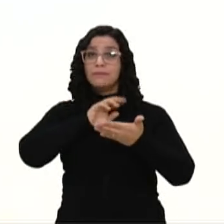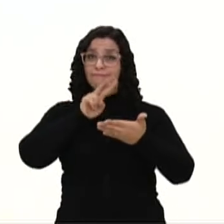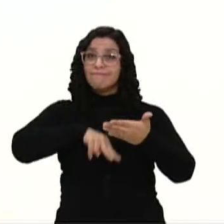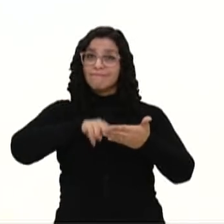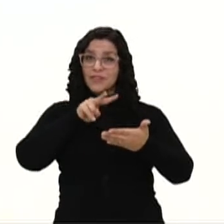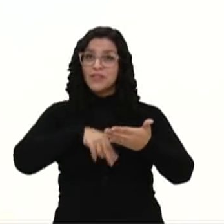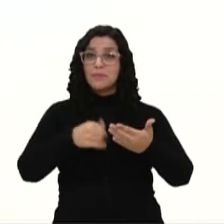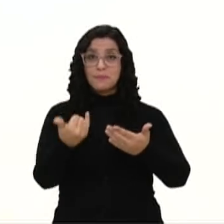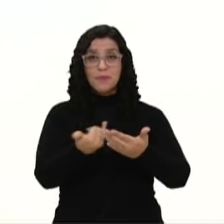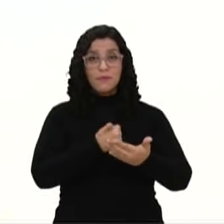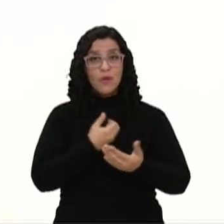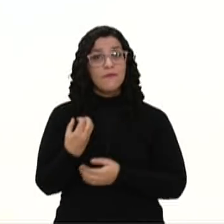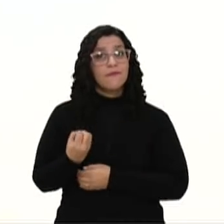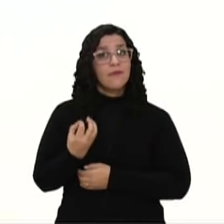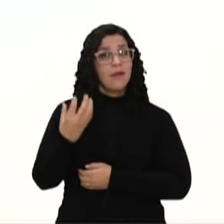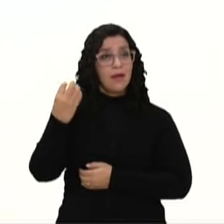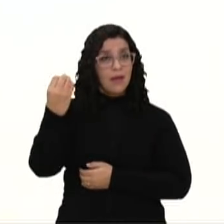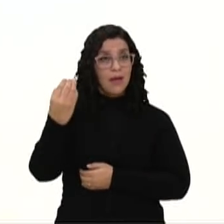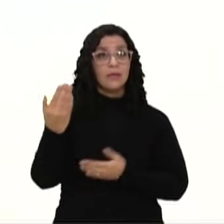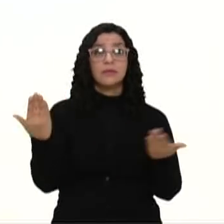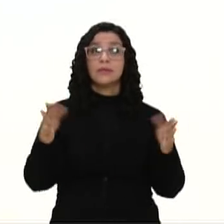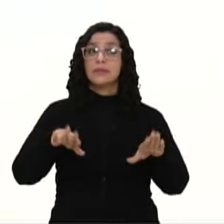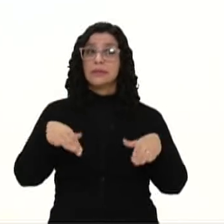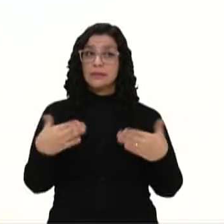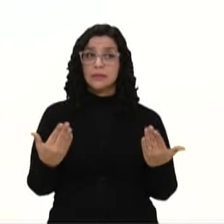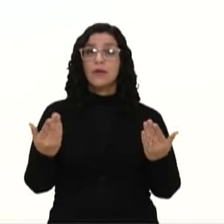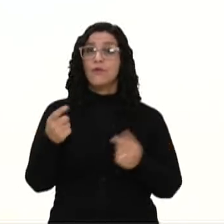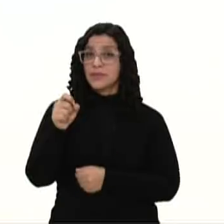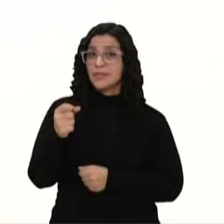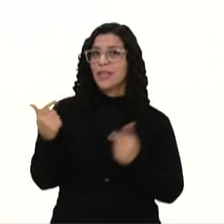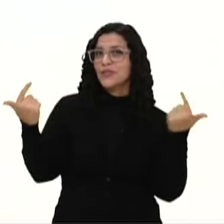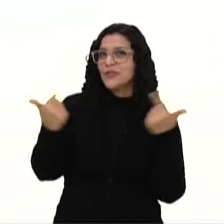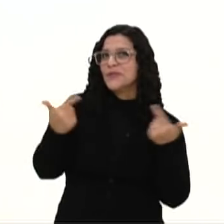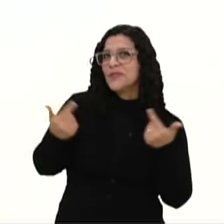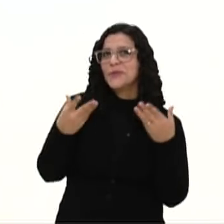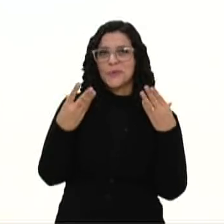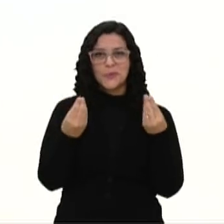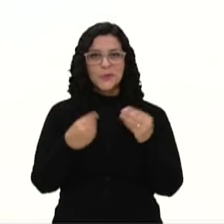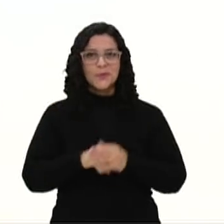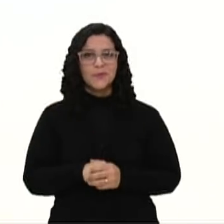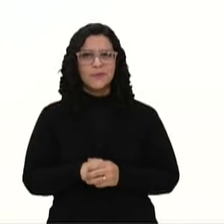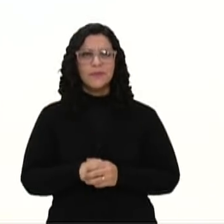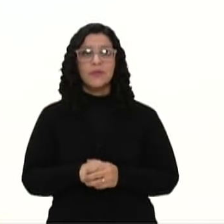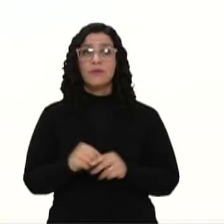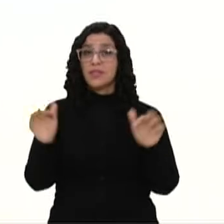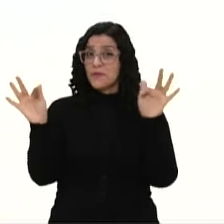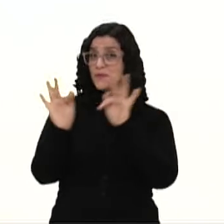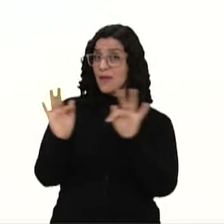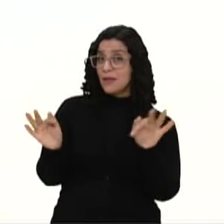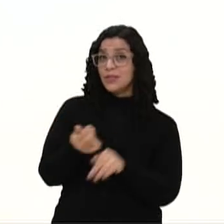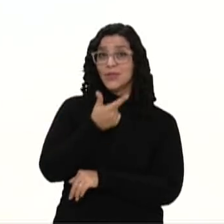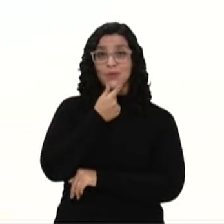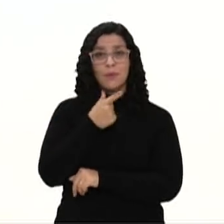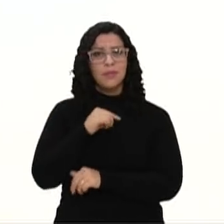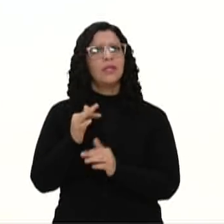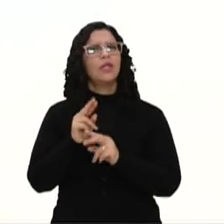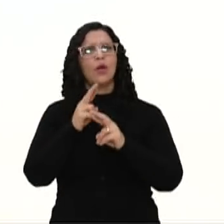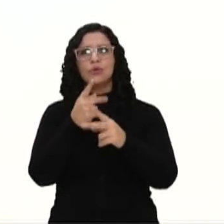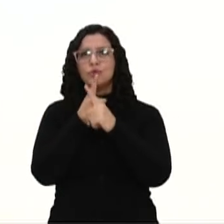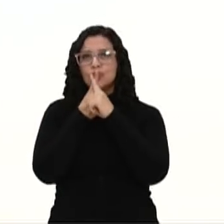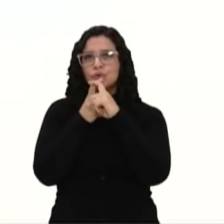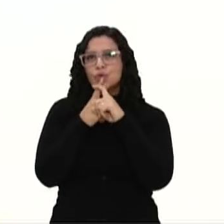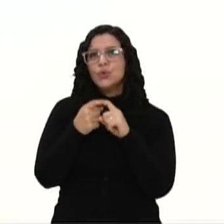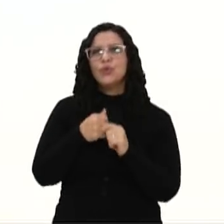anunciando-me a viagem e então, divertiu-se muito? Que homem feliz! Juro que chego